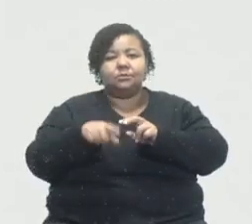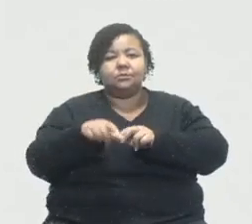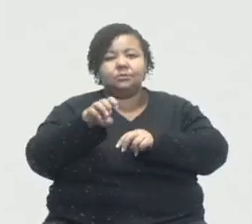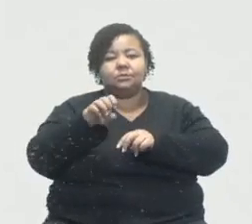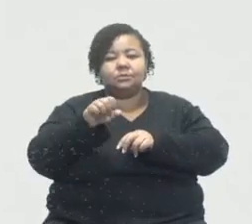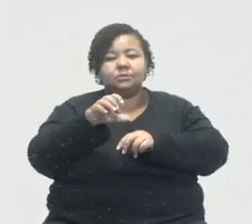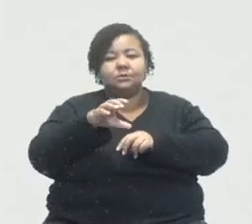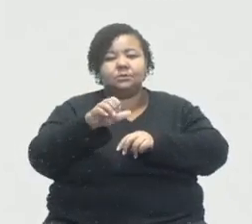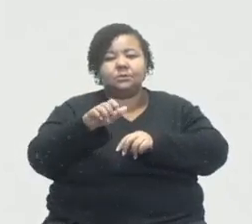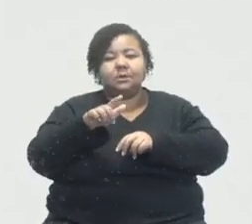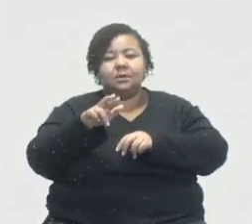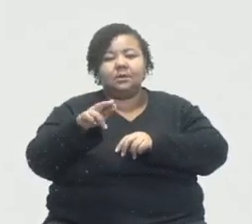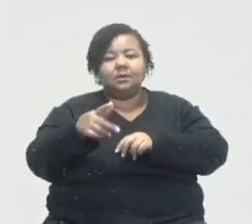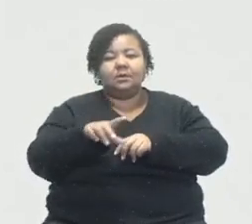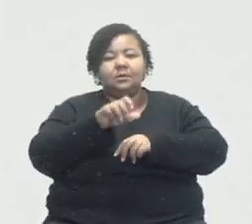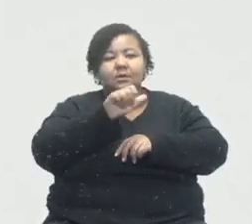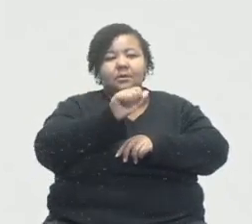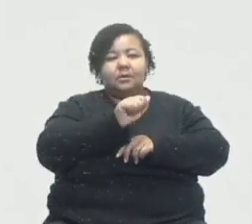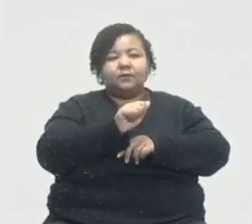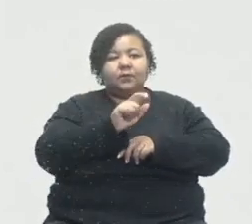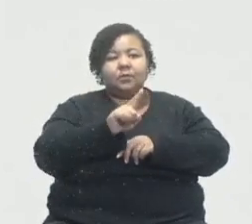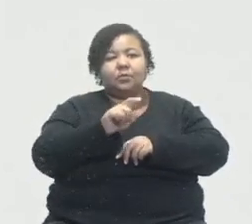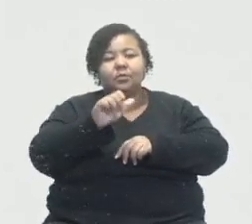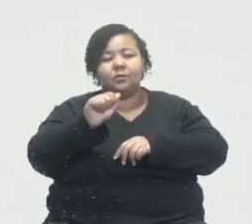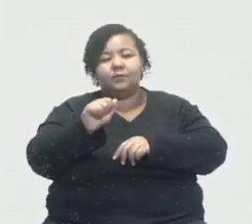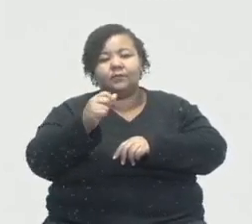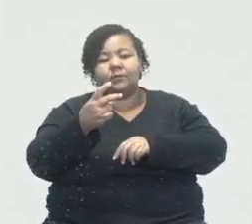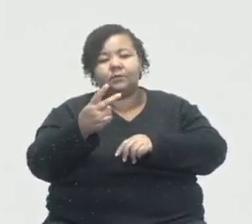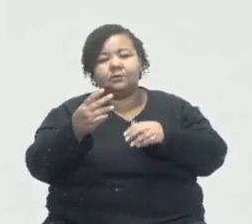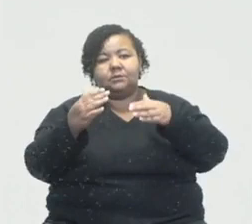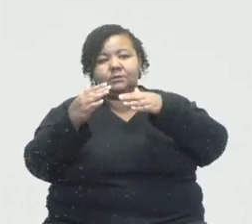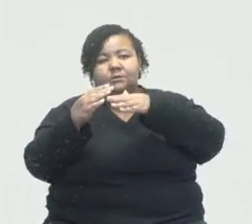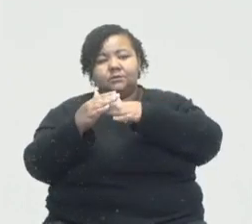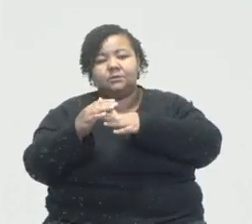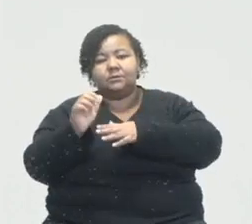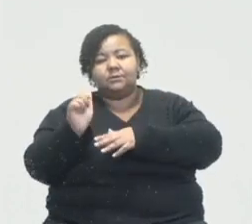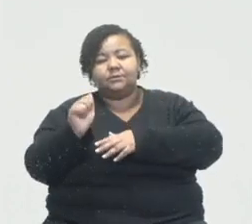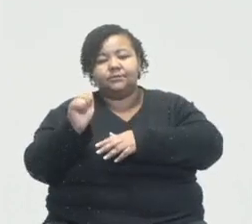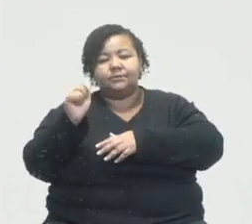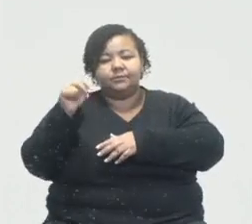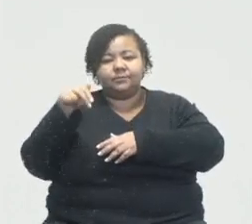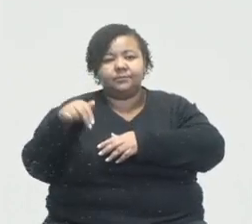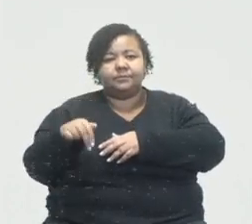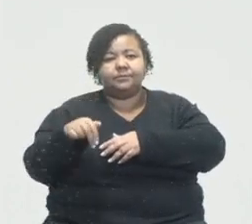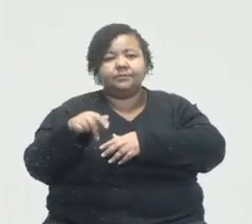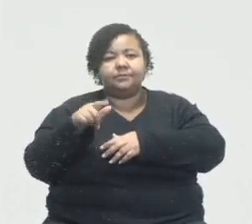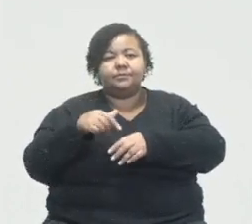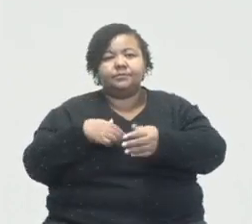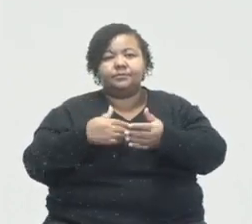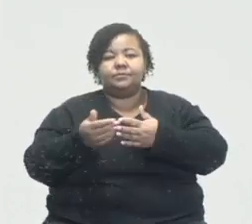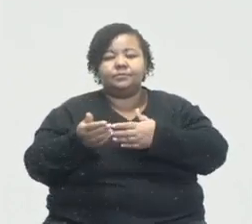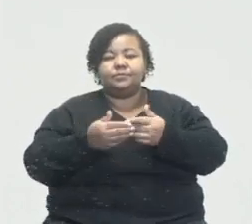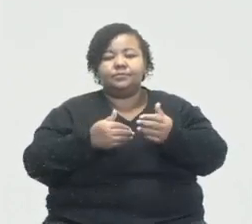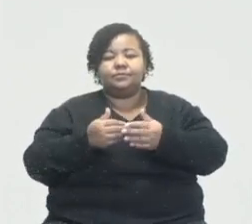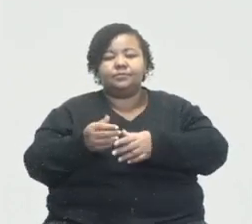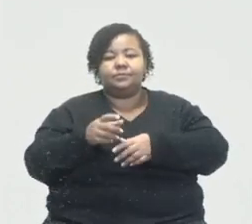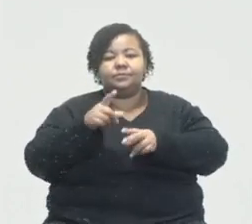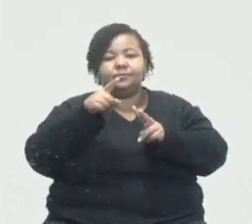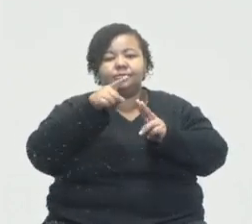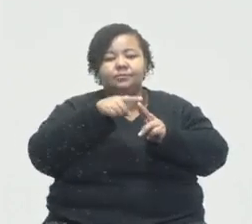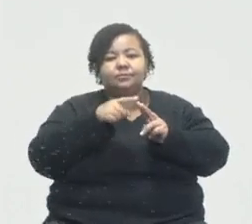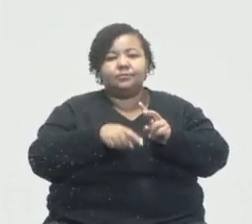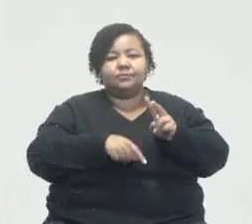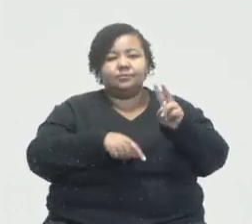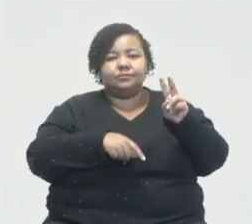escalares alfa 1, alfa 2, até o alfa n, qualquer vetor